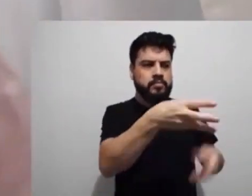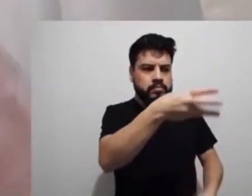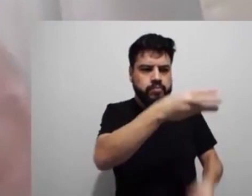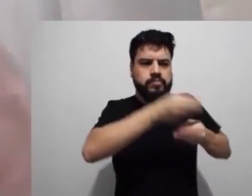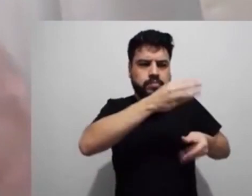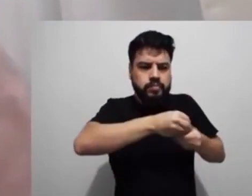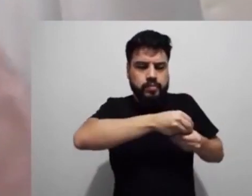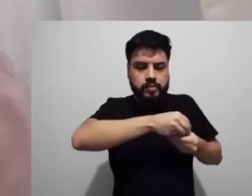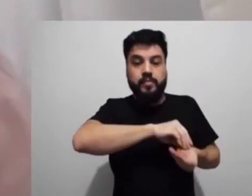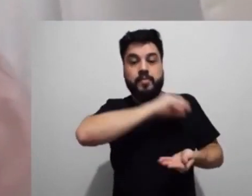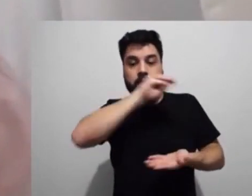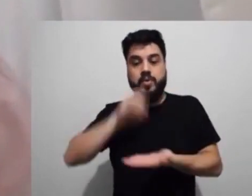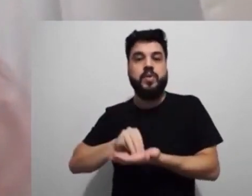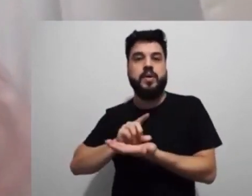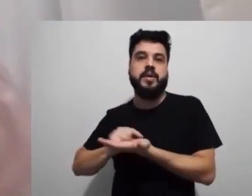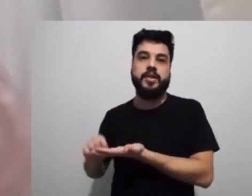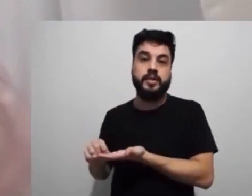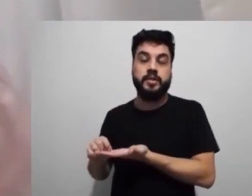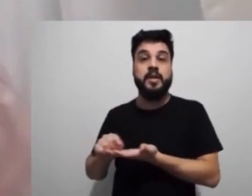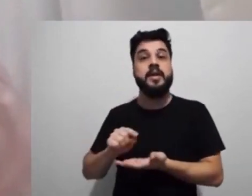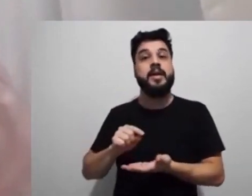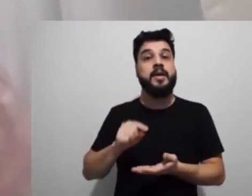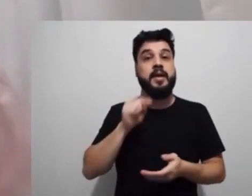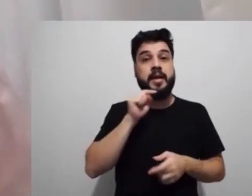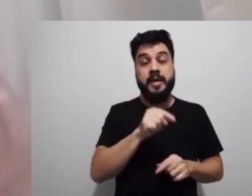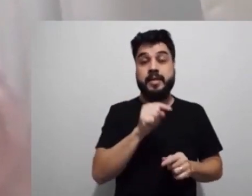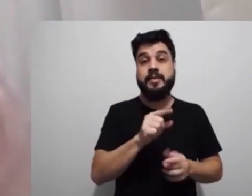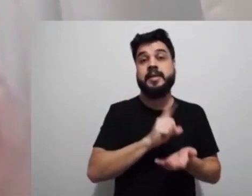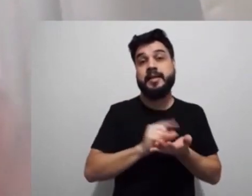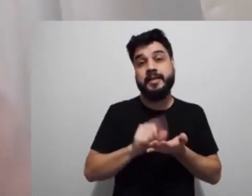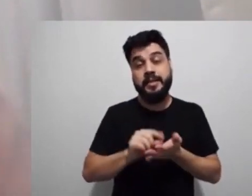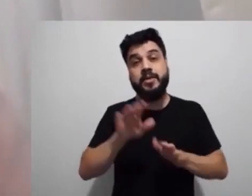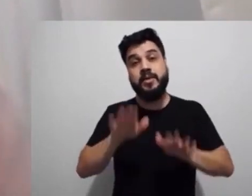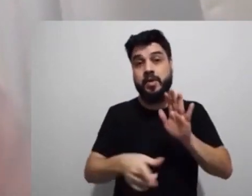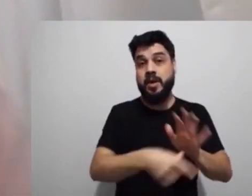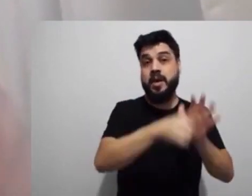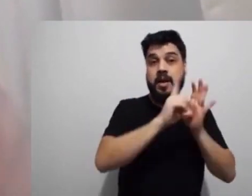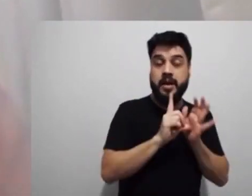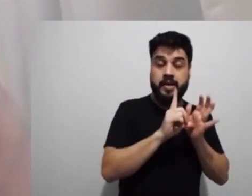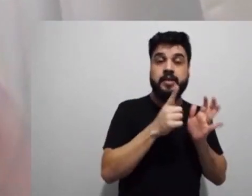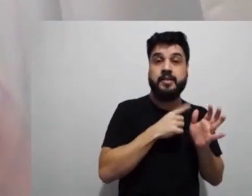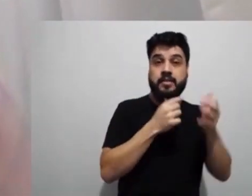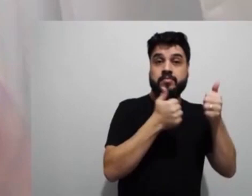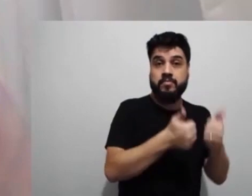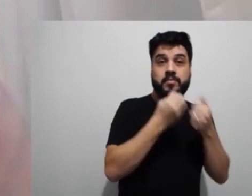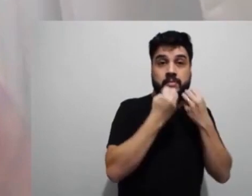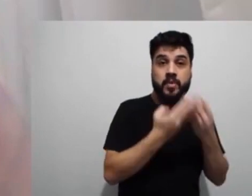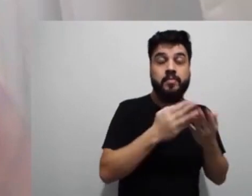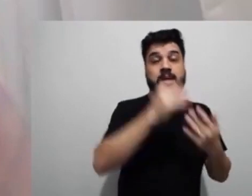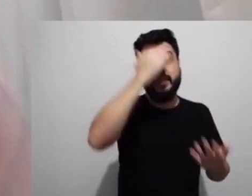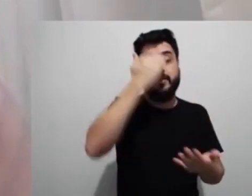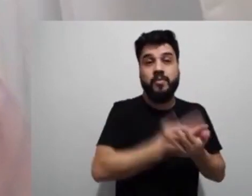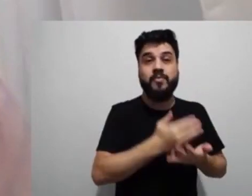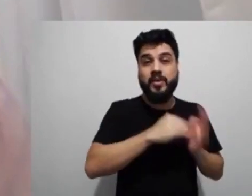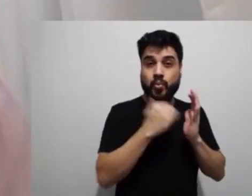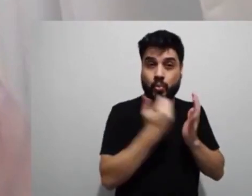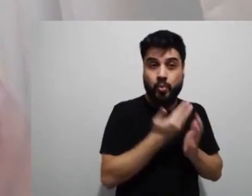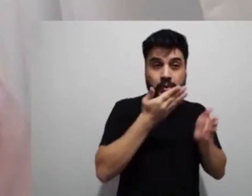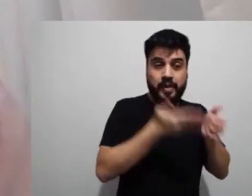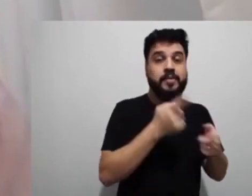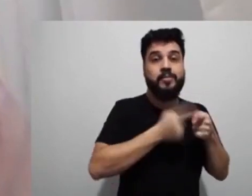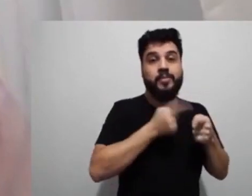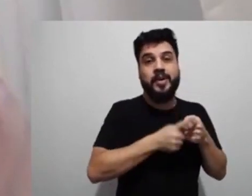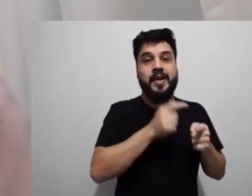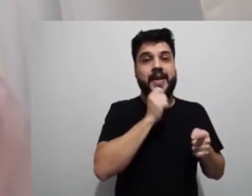e feedbacks de outros pesquisadores. No entanto, ele não passou por um crivo científico. Então tem que ter cuidado também com relação a isso. Artigos pré-print